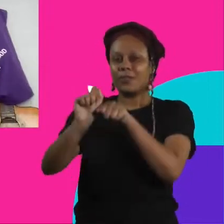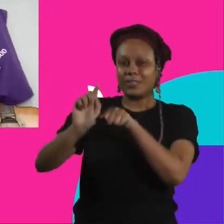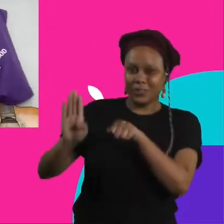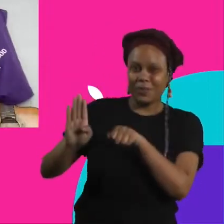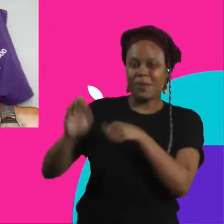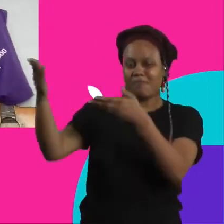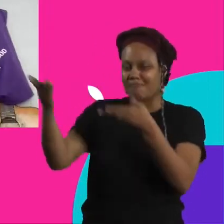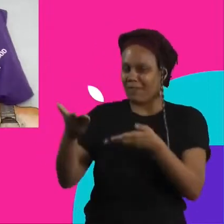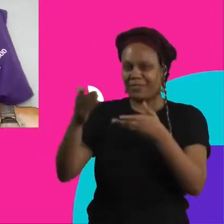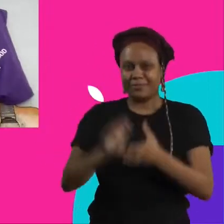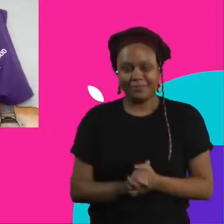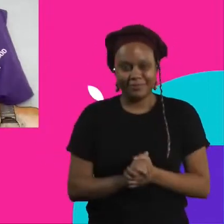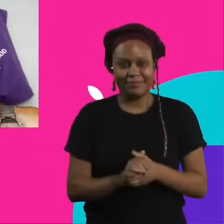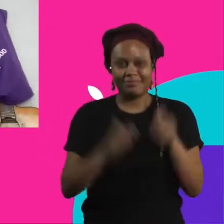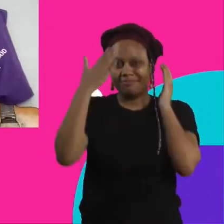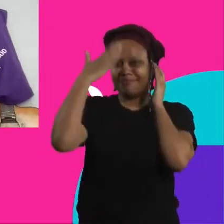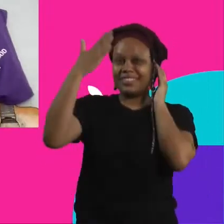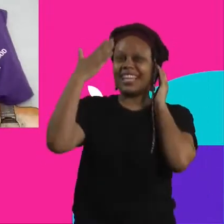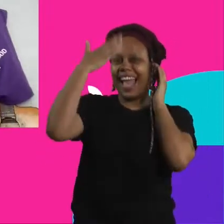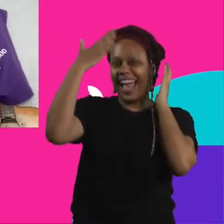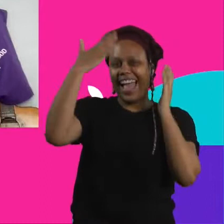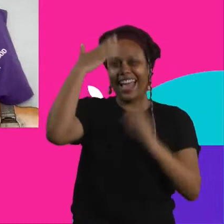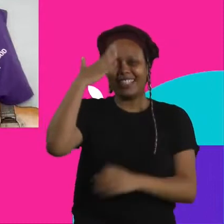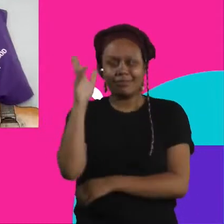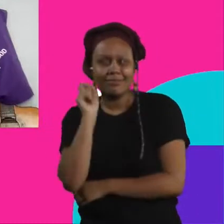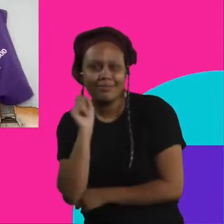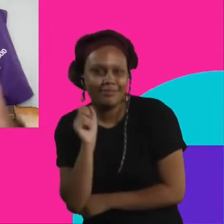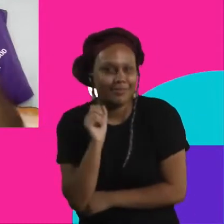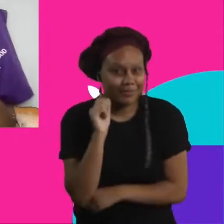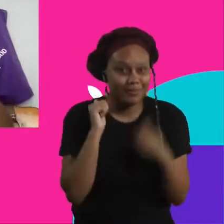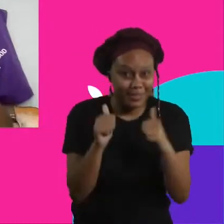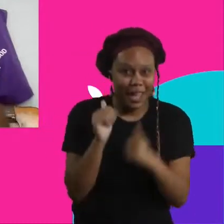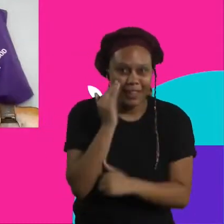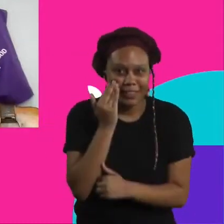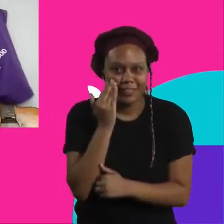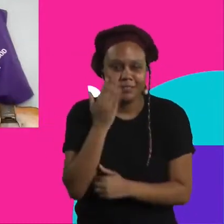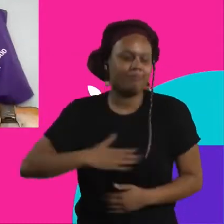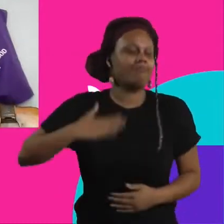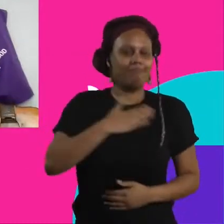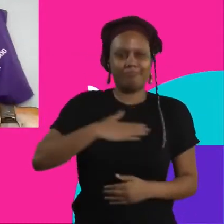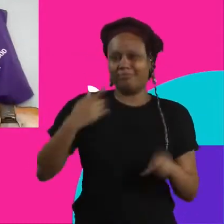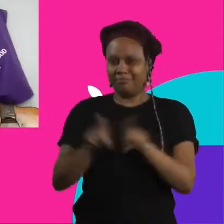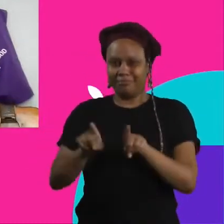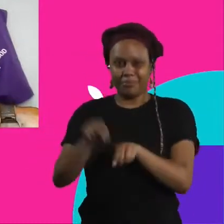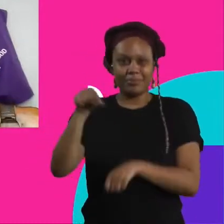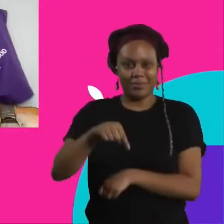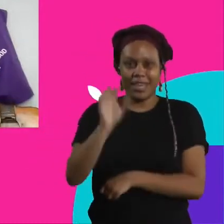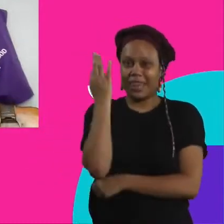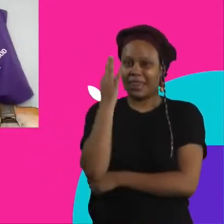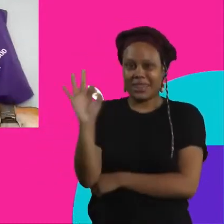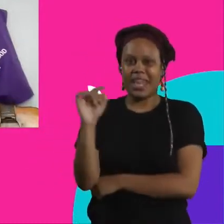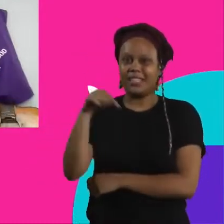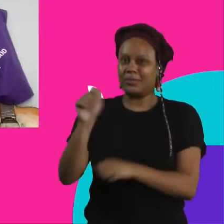Bem-vindo. Obrigado, Fausto. Me ouvem bem? Sim? Prazer enorme estar aqui também. 10ª edição do Festival